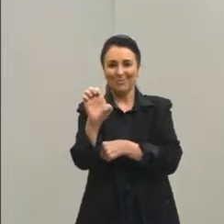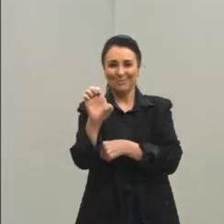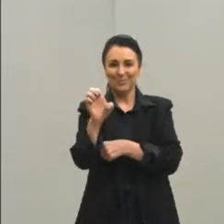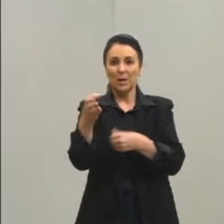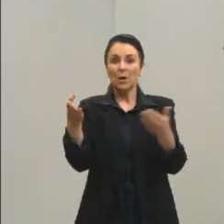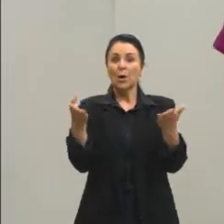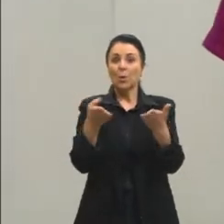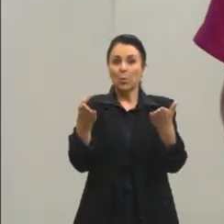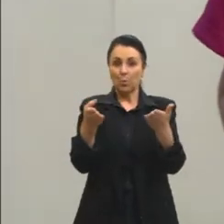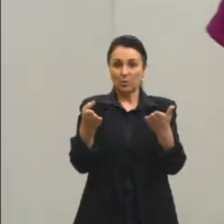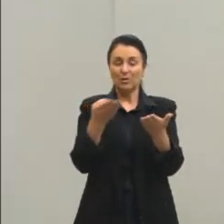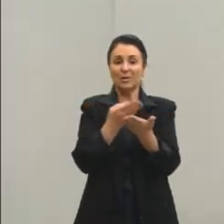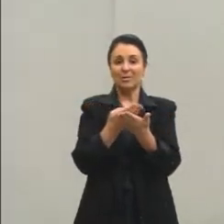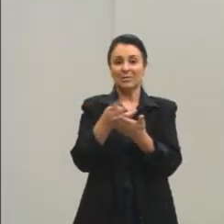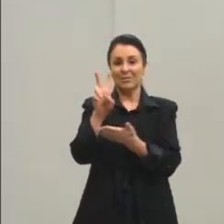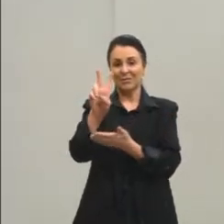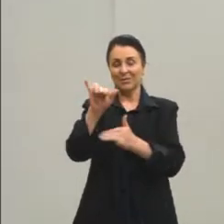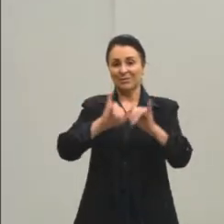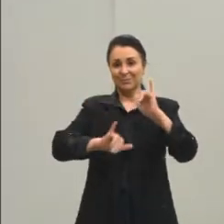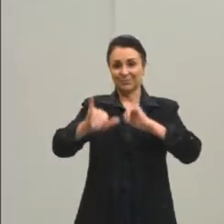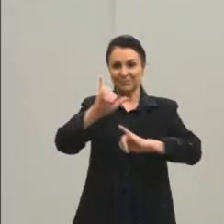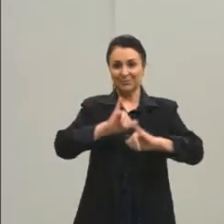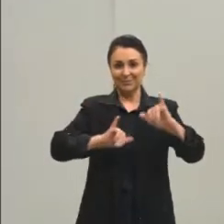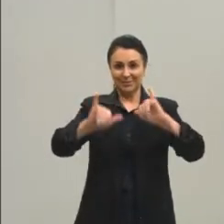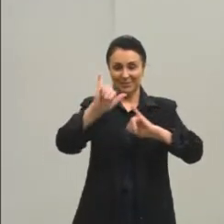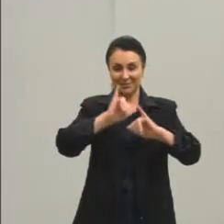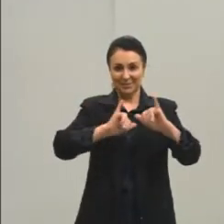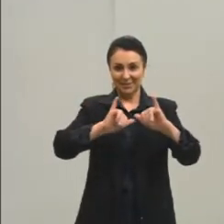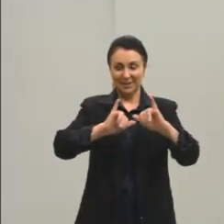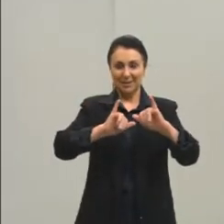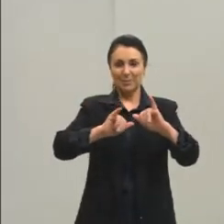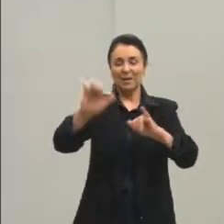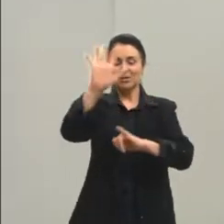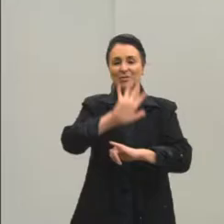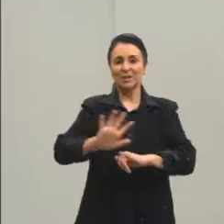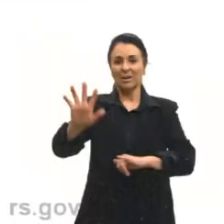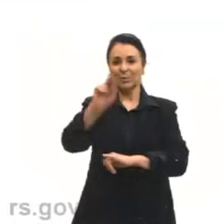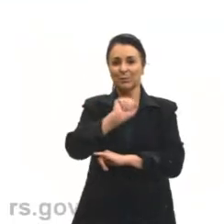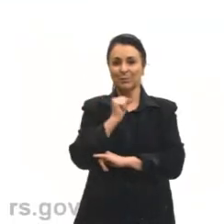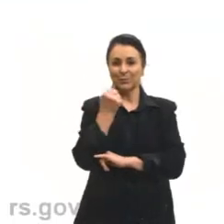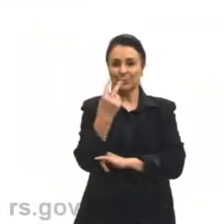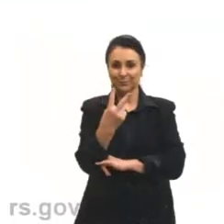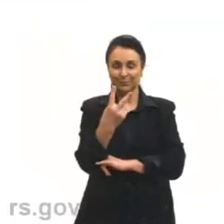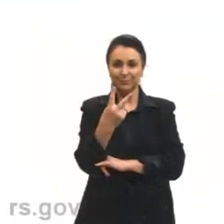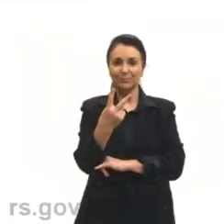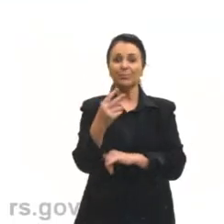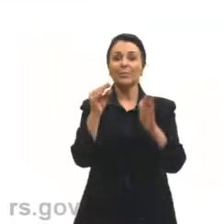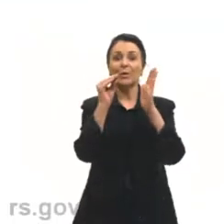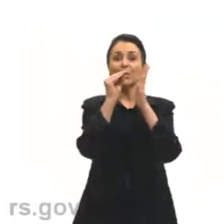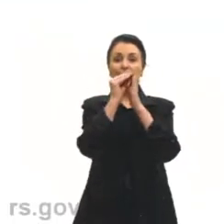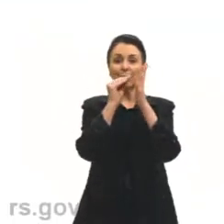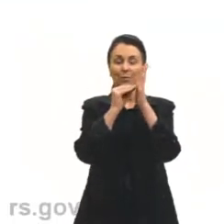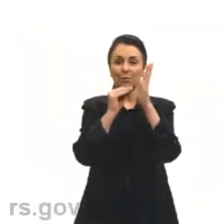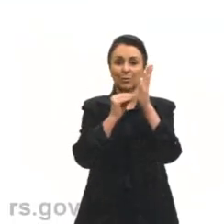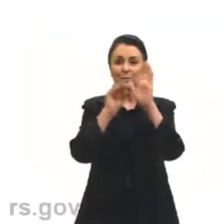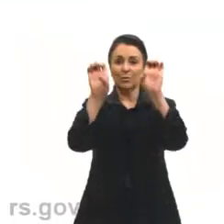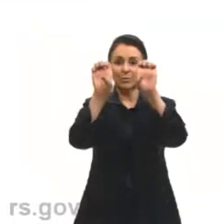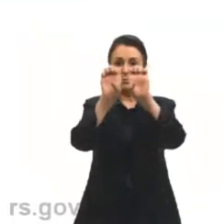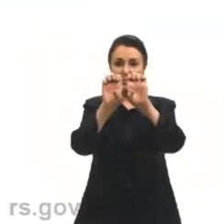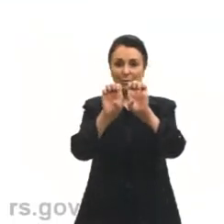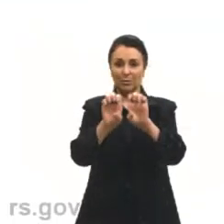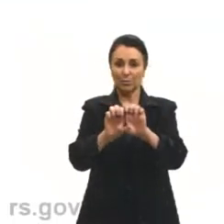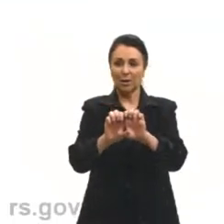aula 2 de química que a aula de química geral 2 e vamos ver o conteúdo de estrutura e